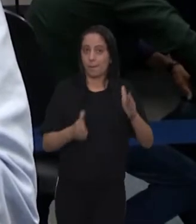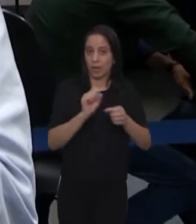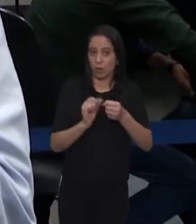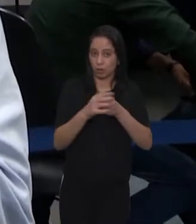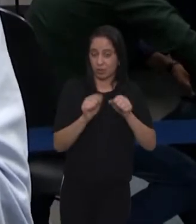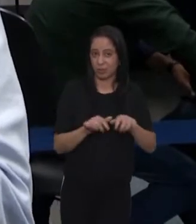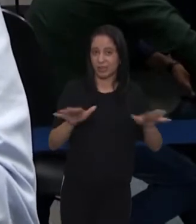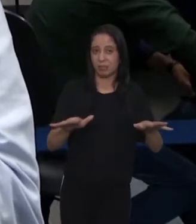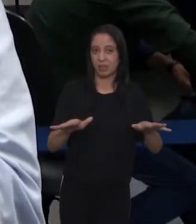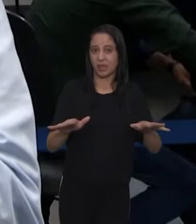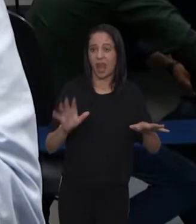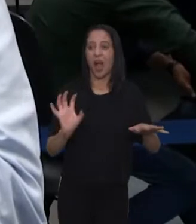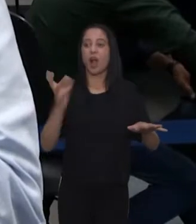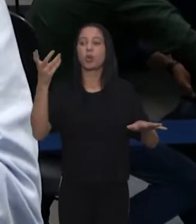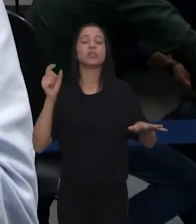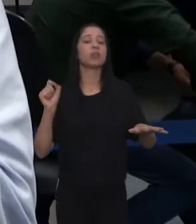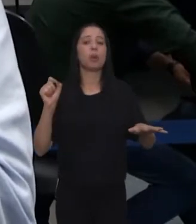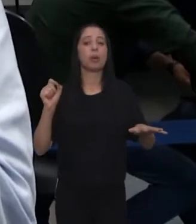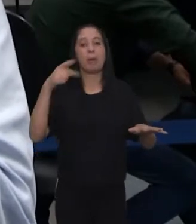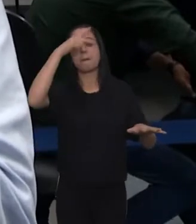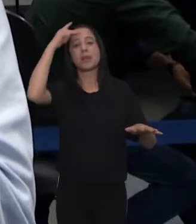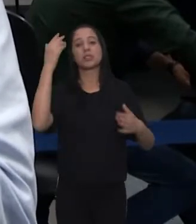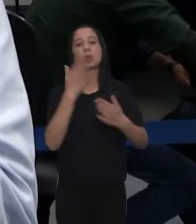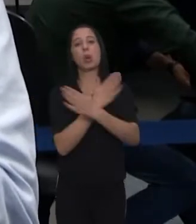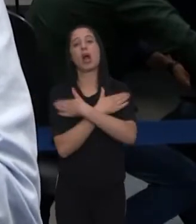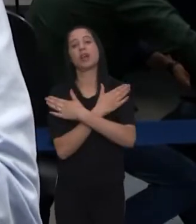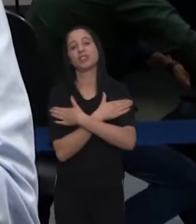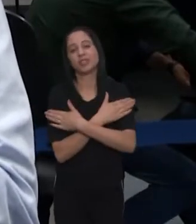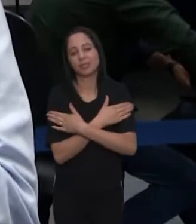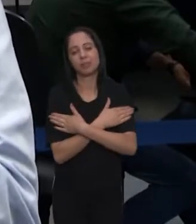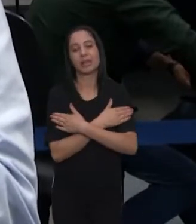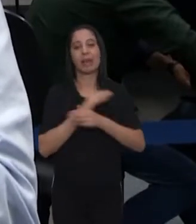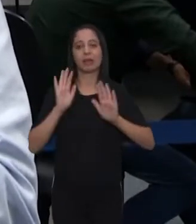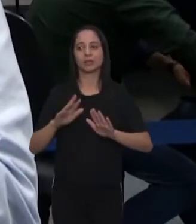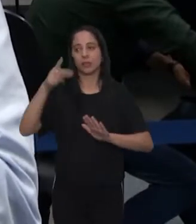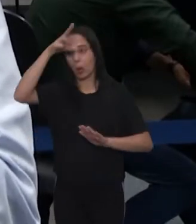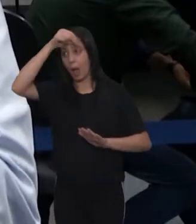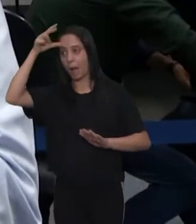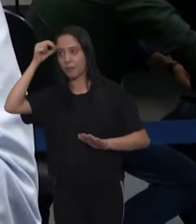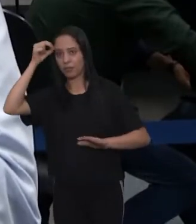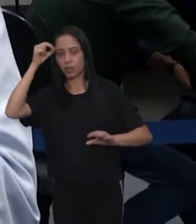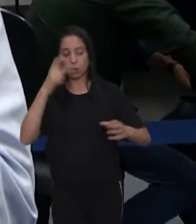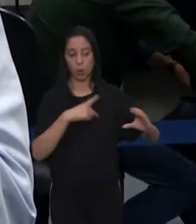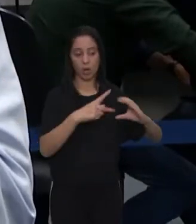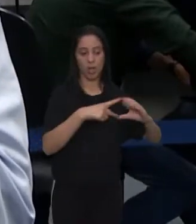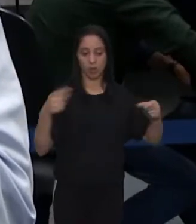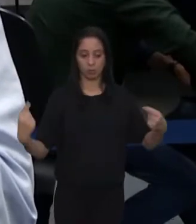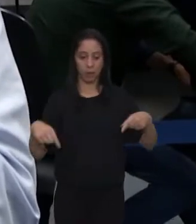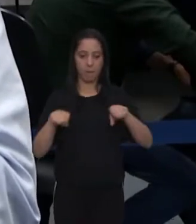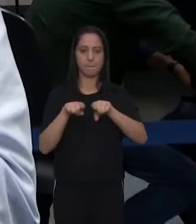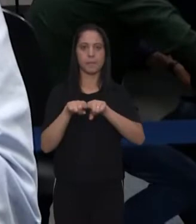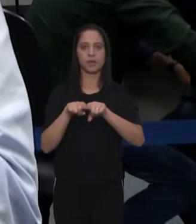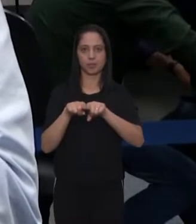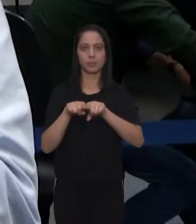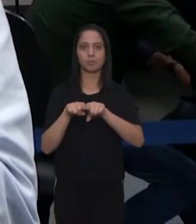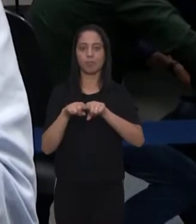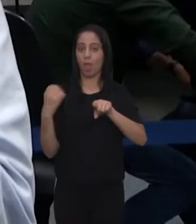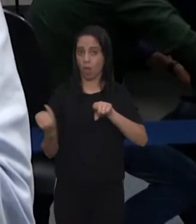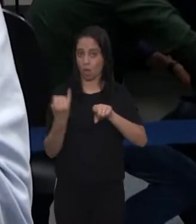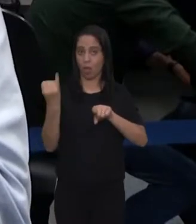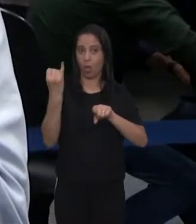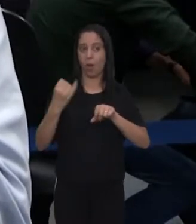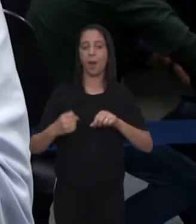têm esse direito agora ficaram desempregados Então essa conexão sociedade da câmera e com executivo com a Prefeitura Municipal é